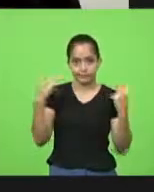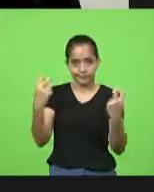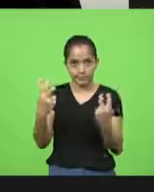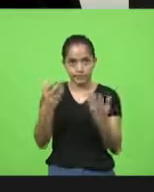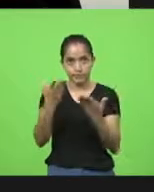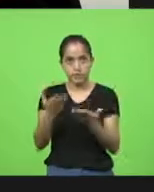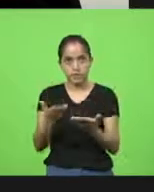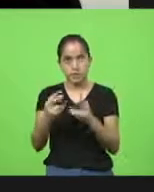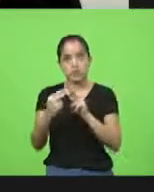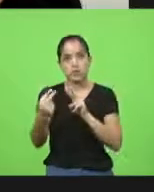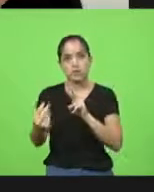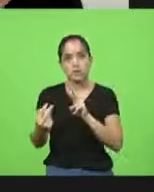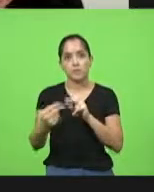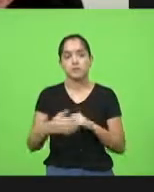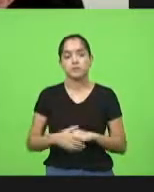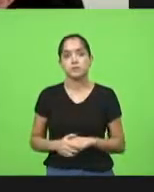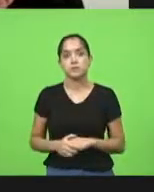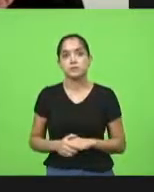forma remota,